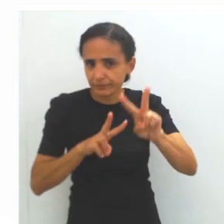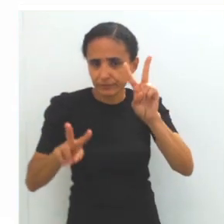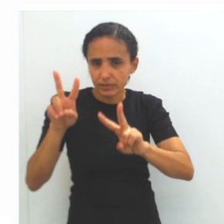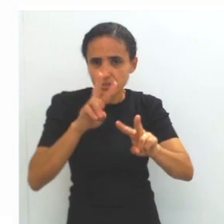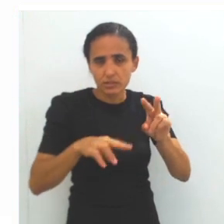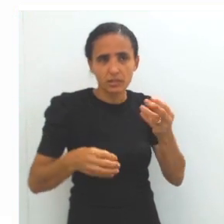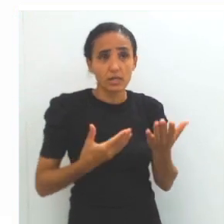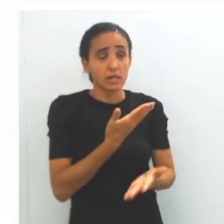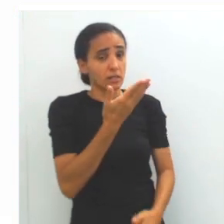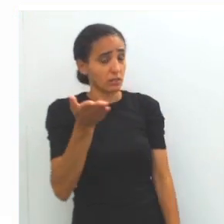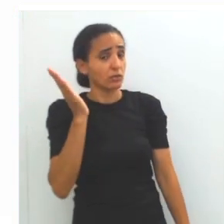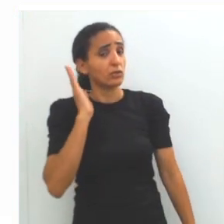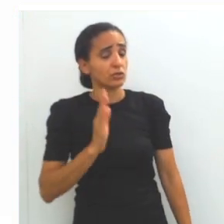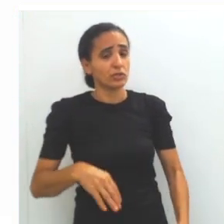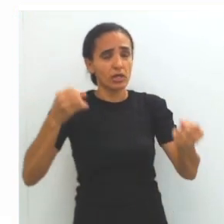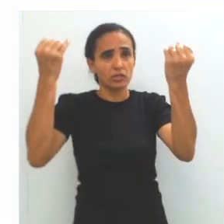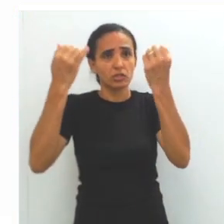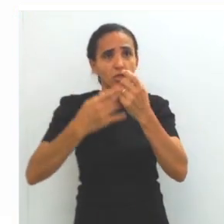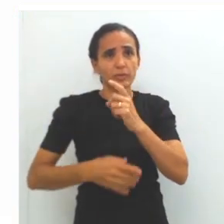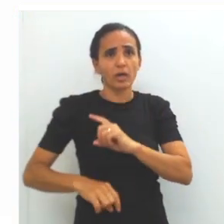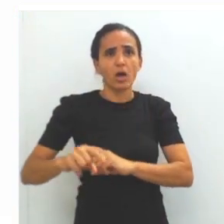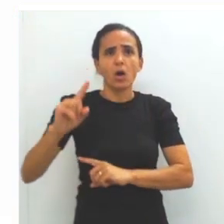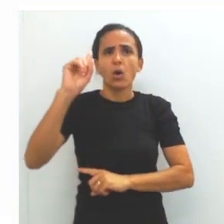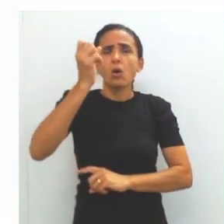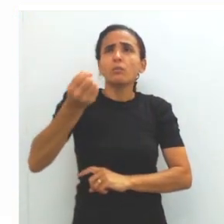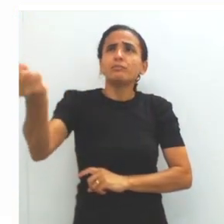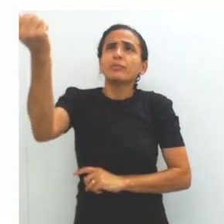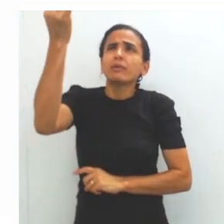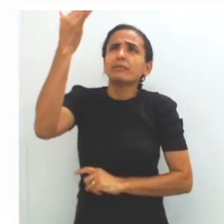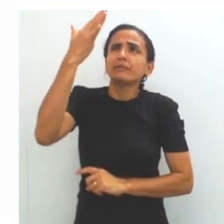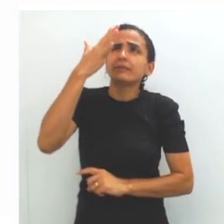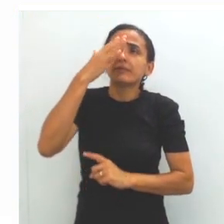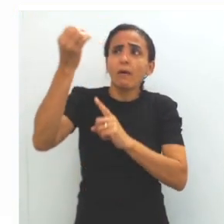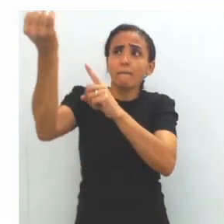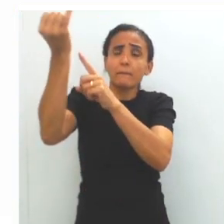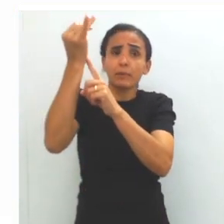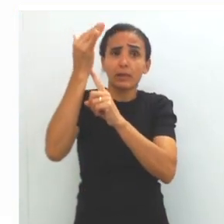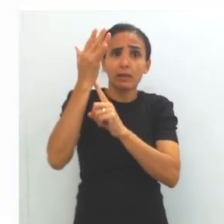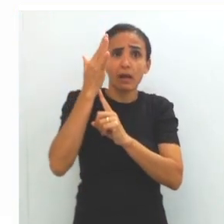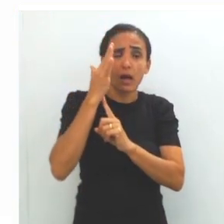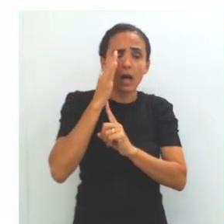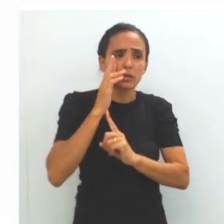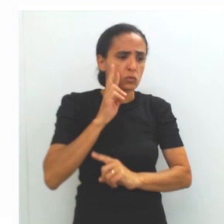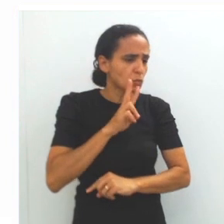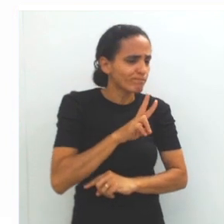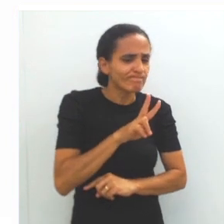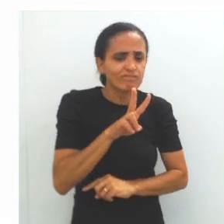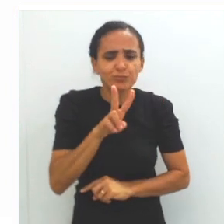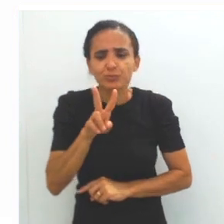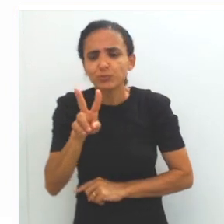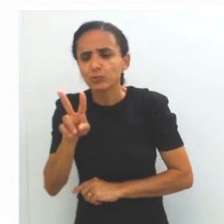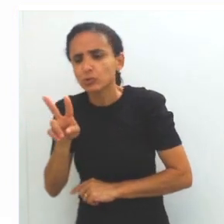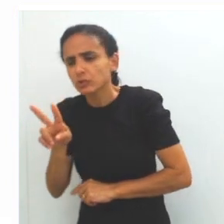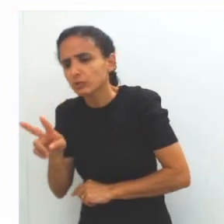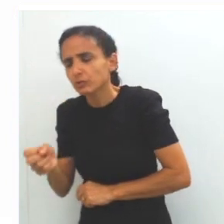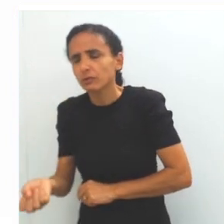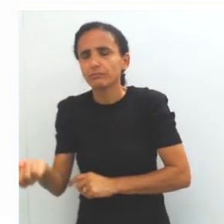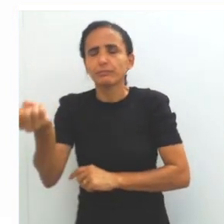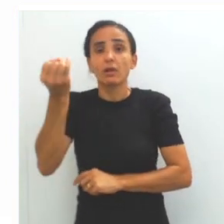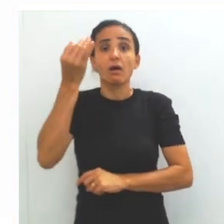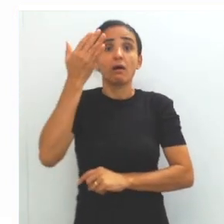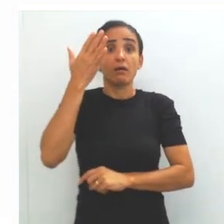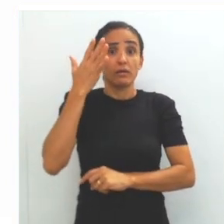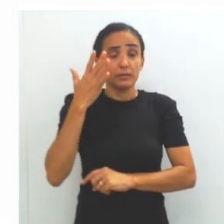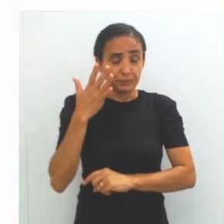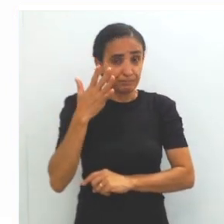ver. Como eu falei, os raios de luz refletidos do objeto entram no